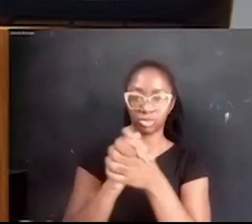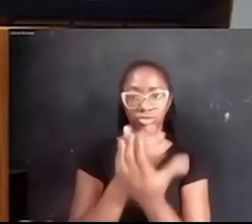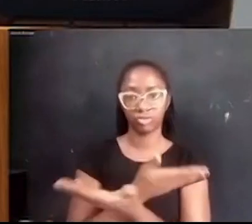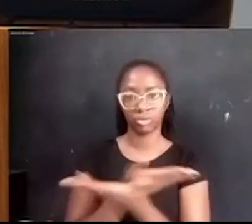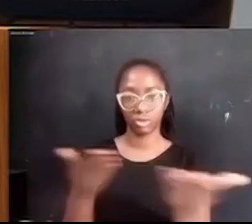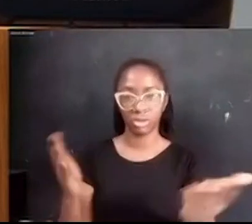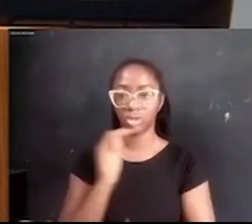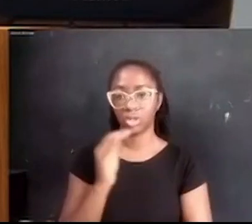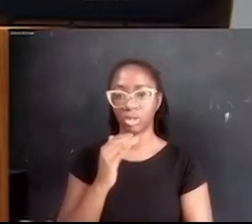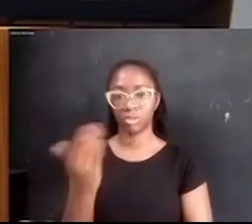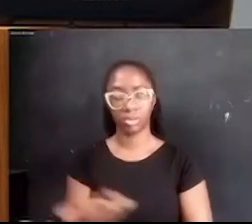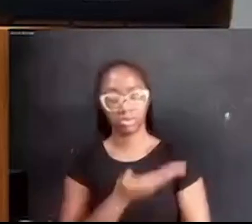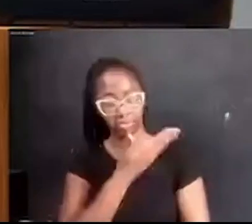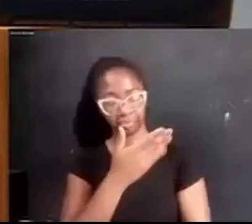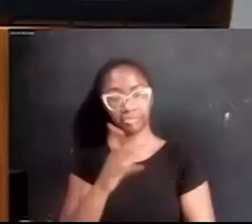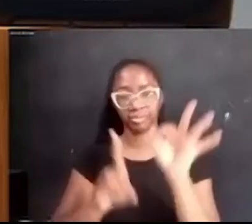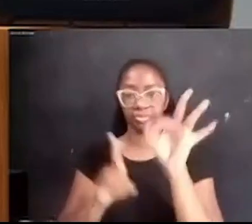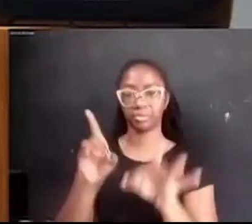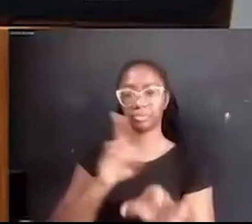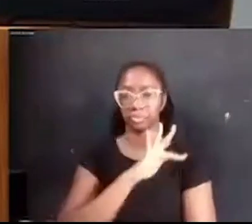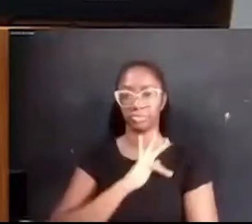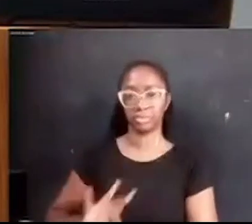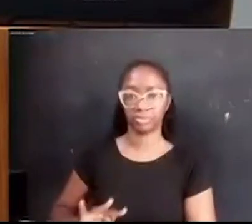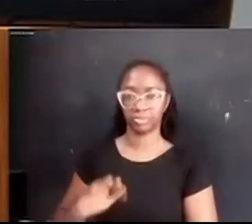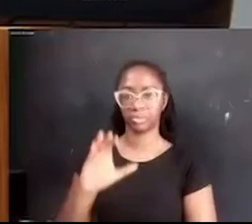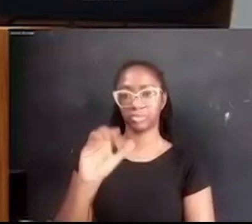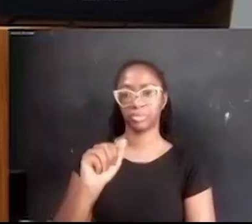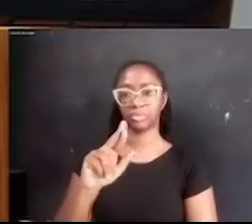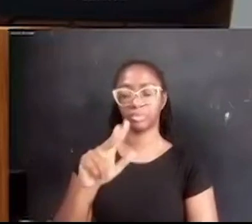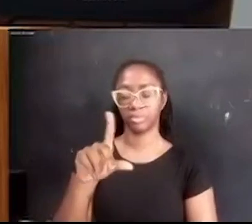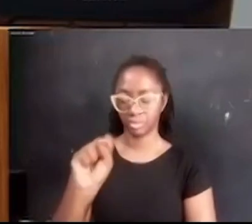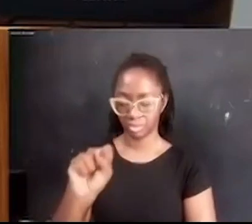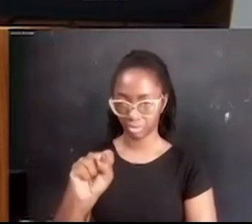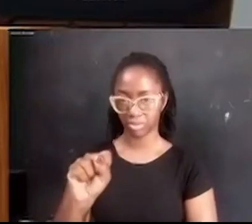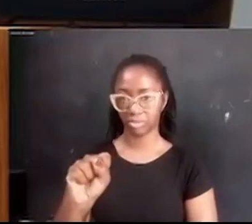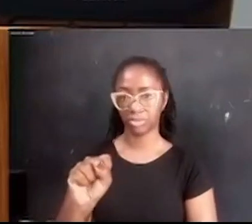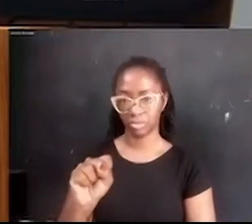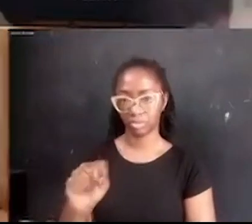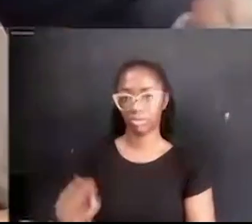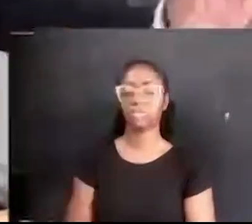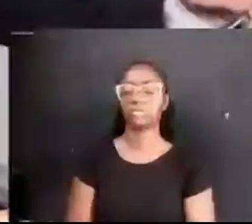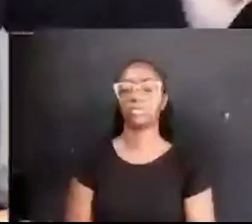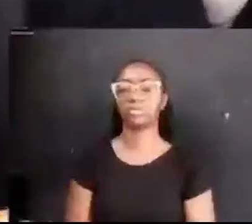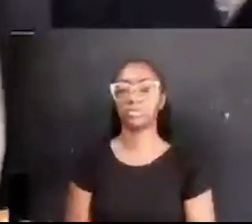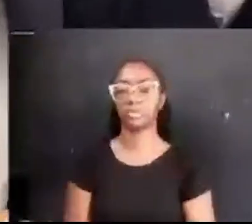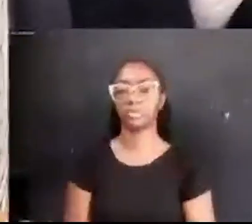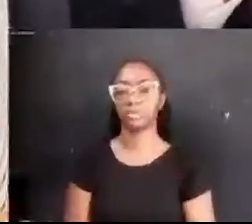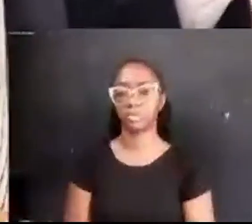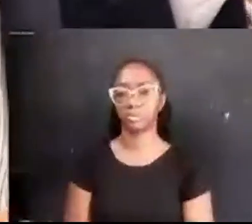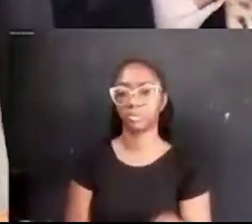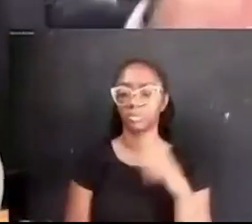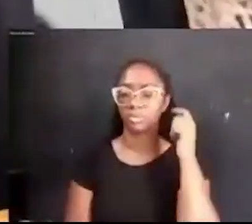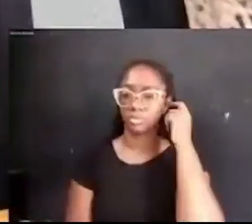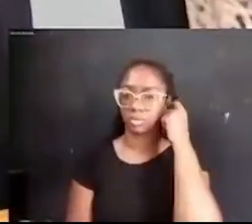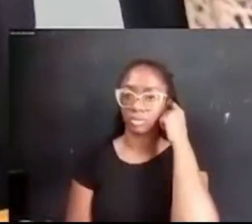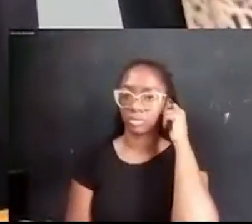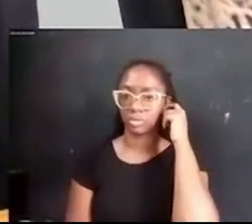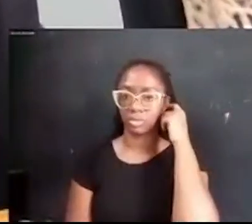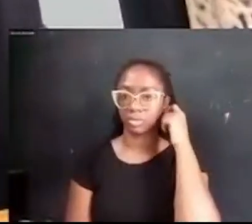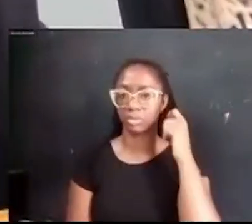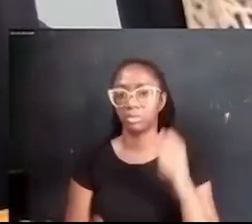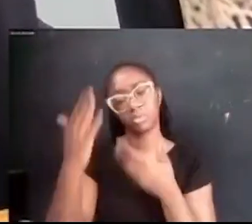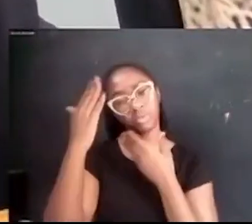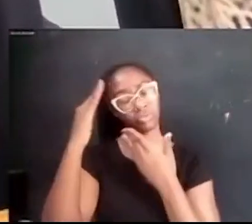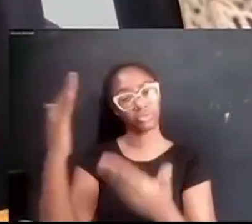ao desembargador federal Carlos Francisco, que coordena este evento. Muito obrigado,